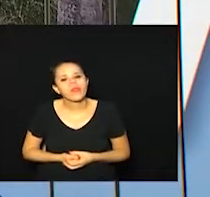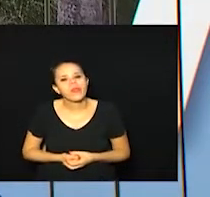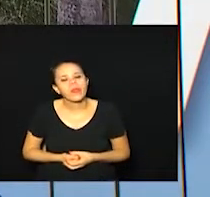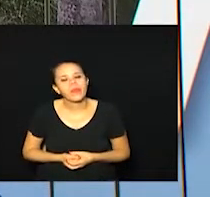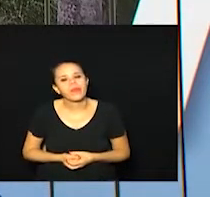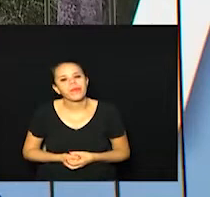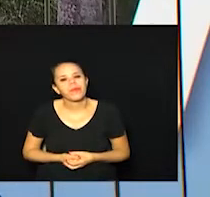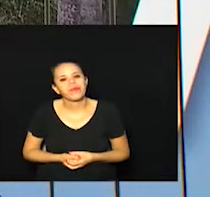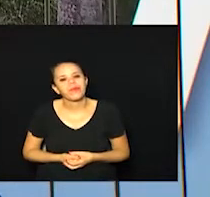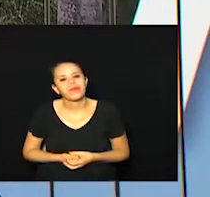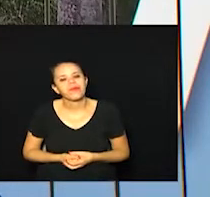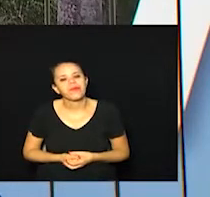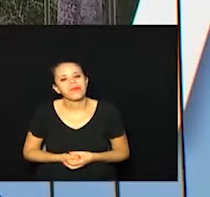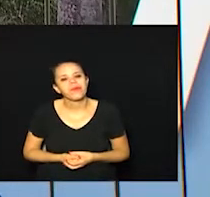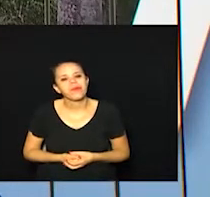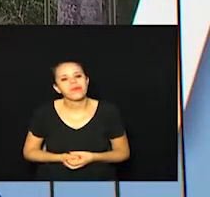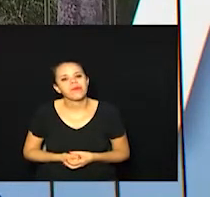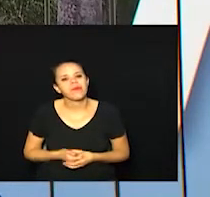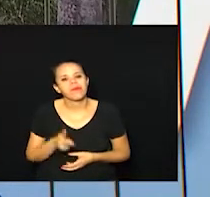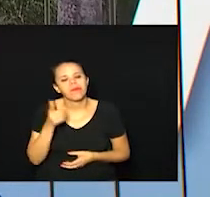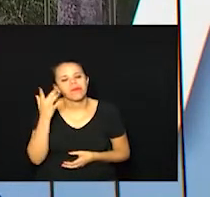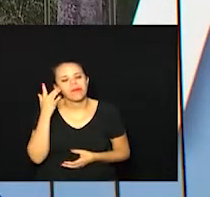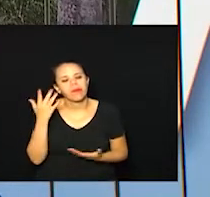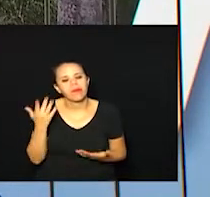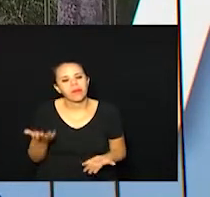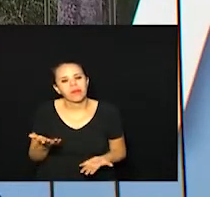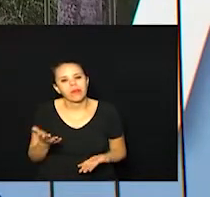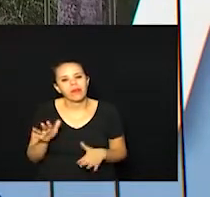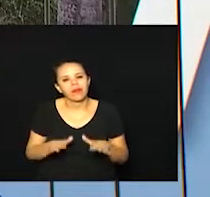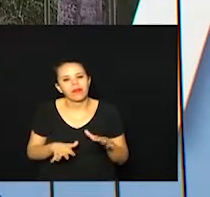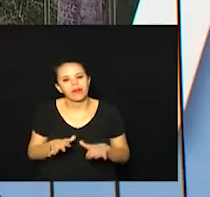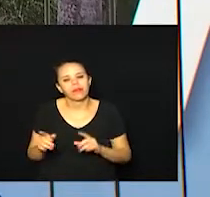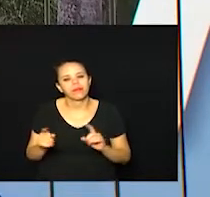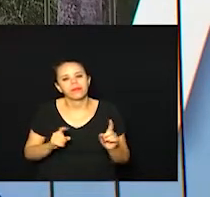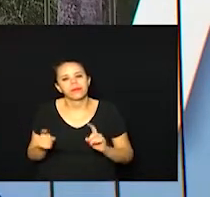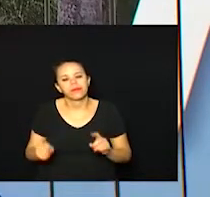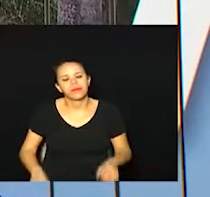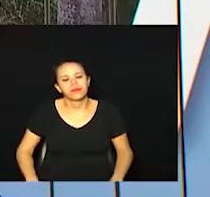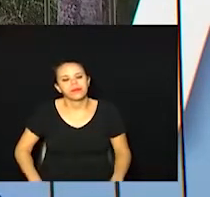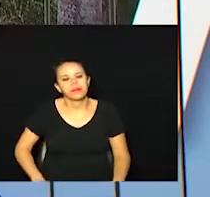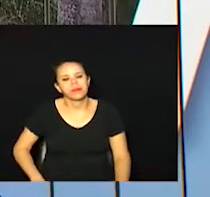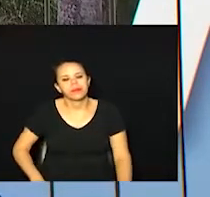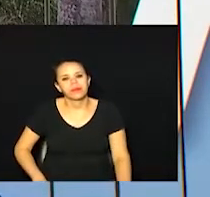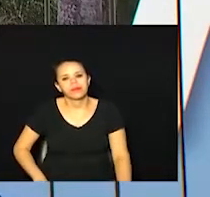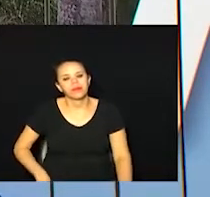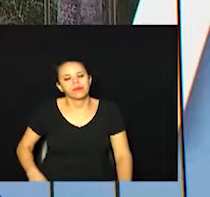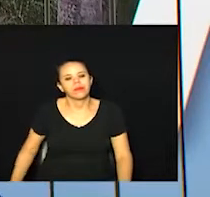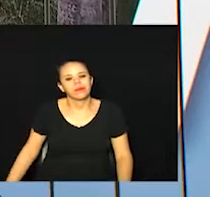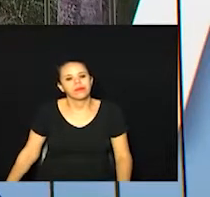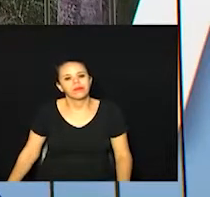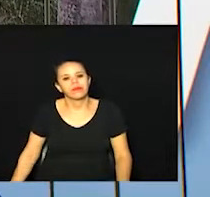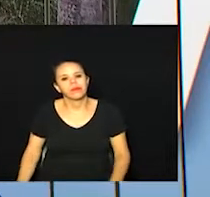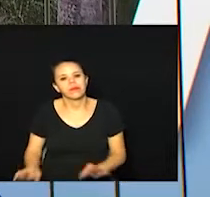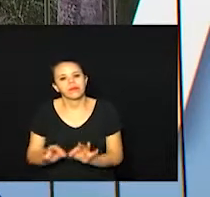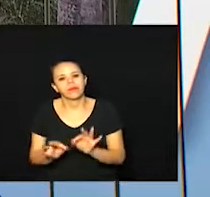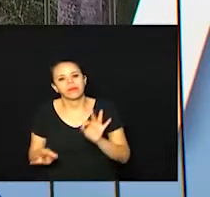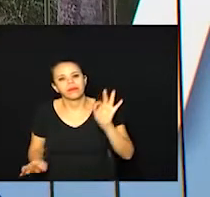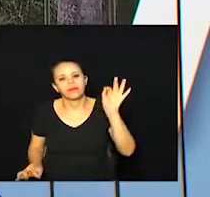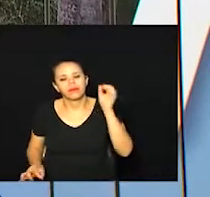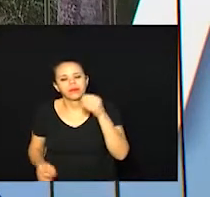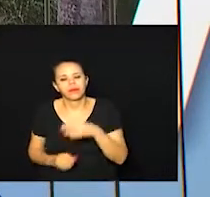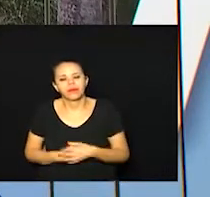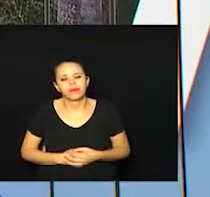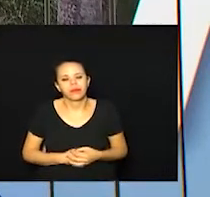É uma situação que a gente considera que muitas vezes uma reunião que demandaria um deslocamento,